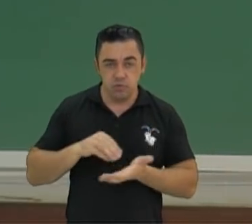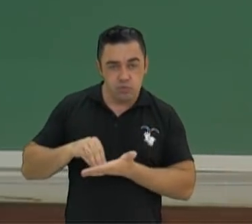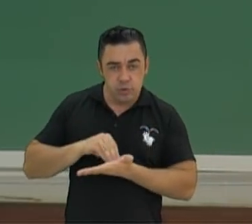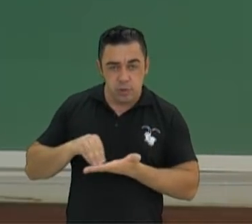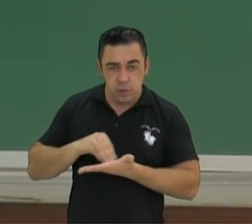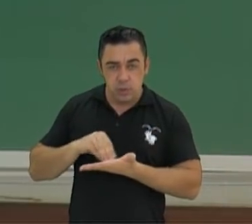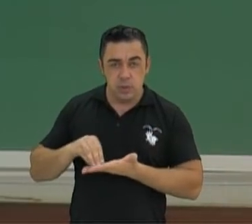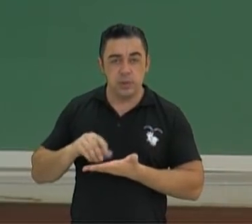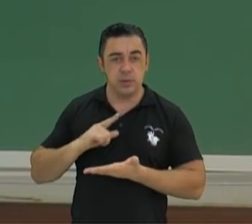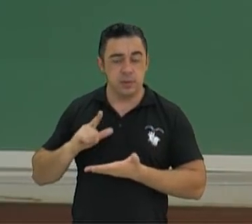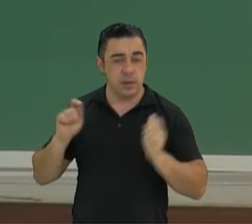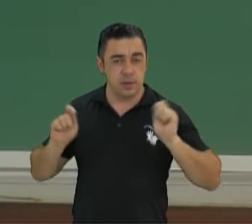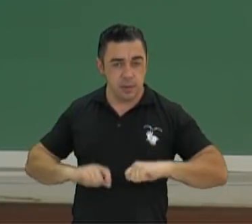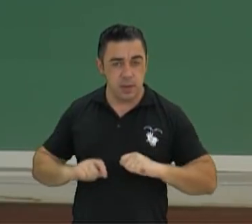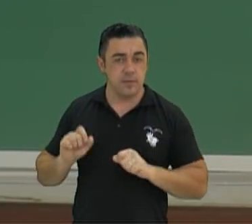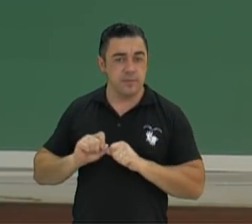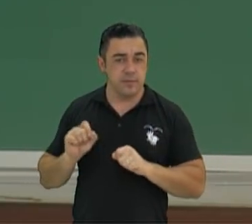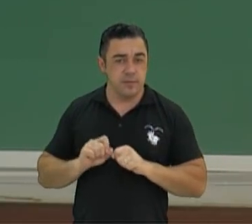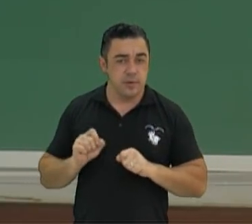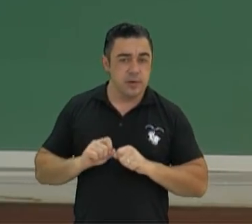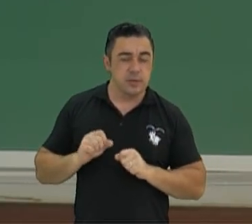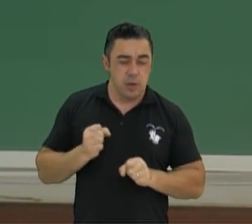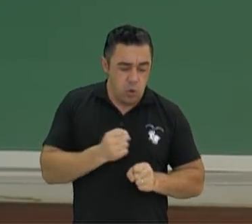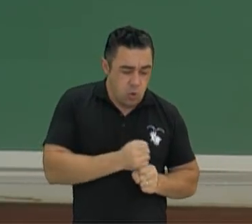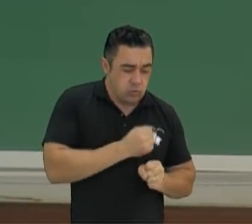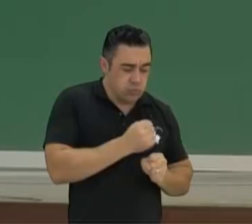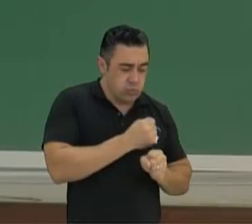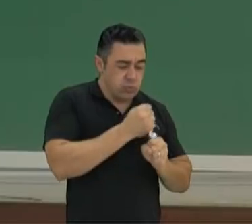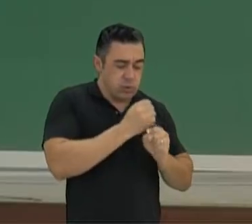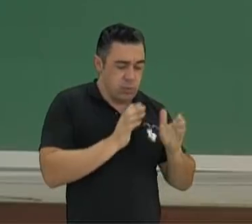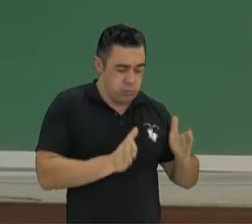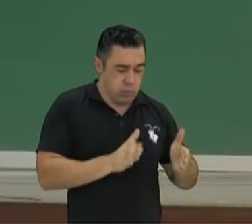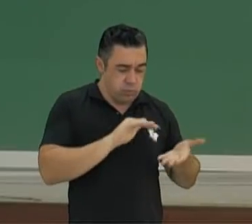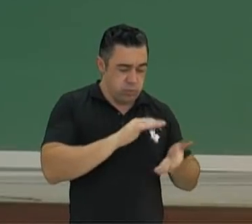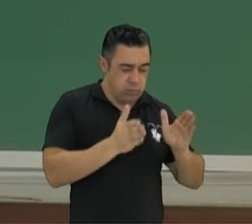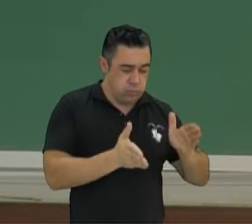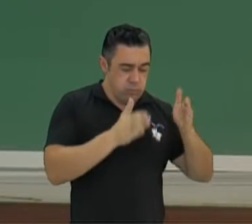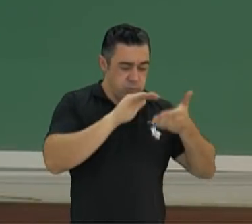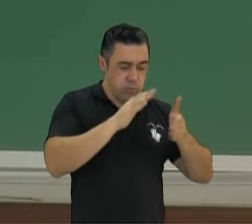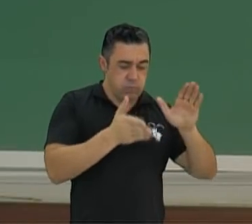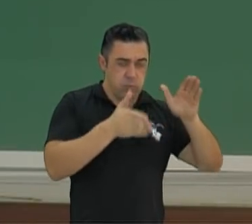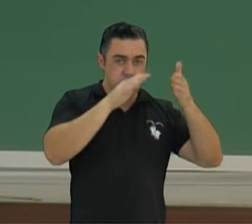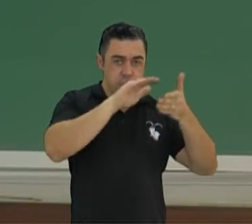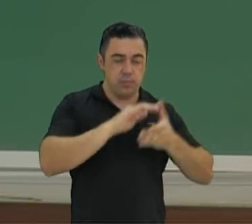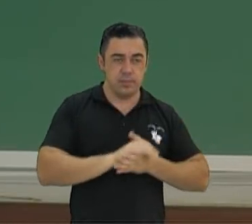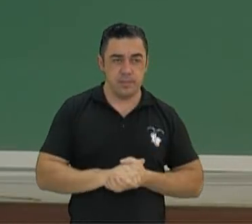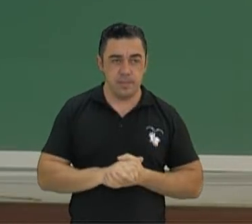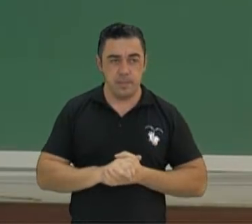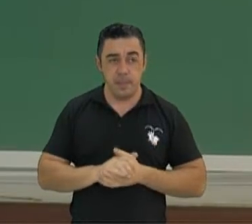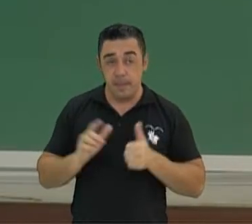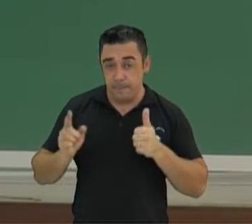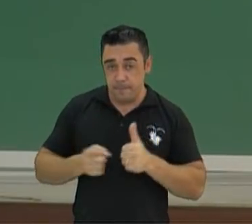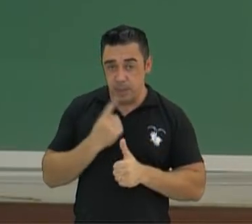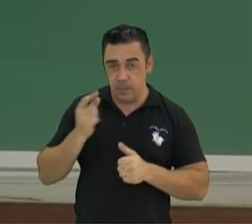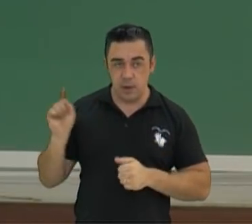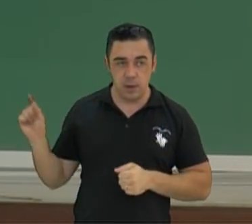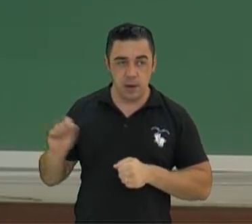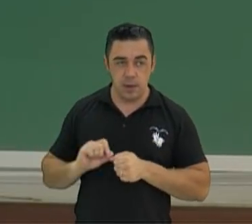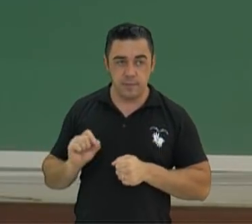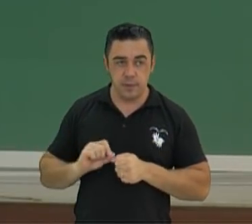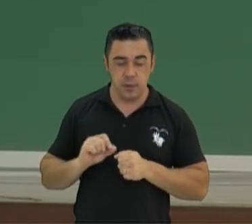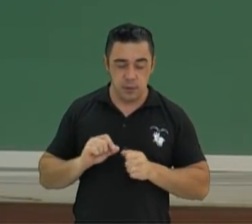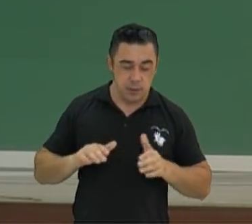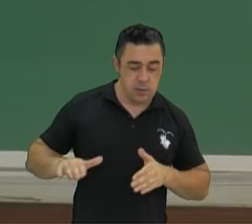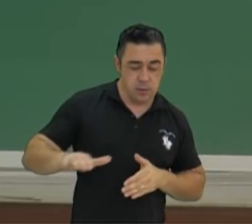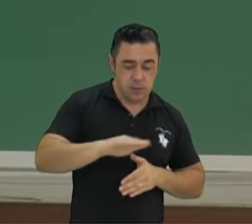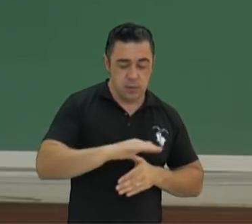videogame em que é possível realizar construções utilizando os blocos cúbicos. Primeiro, ela fez uma